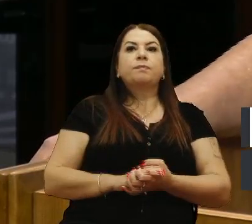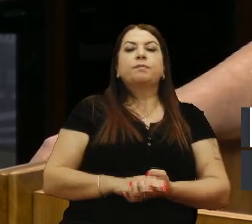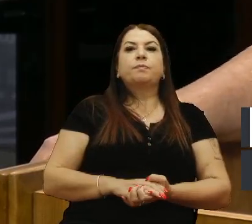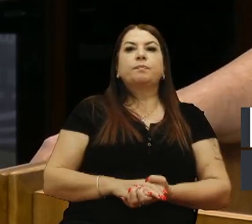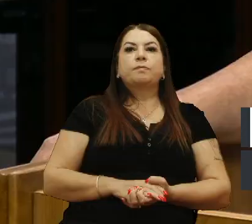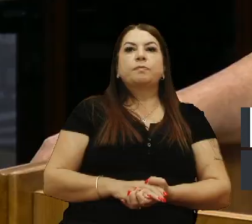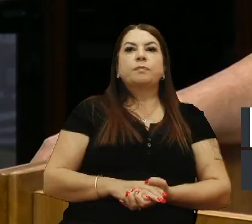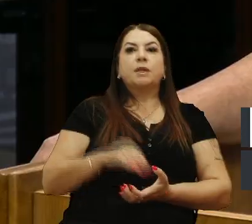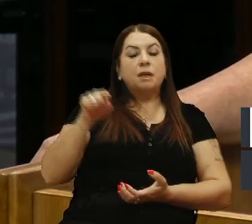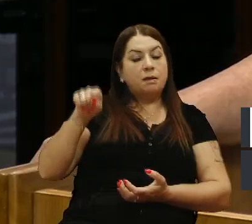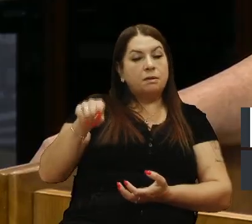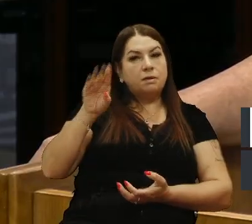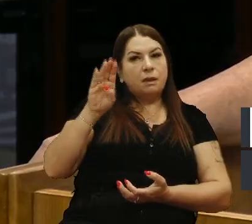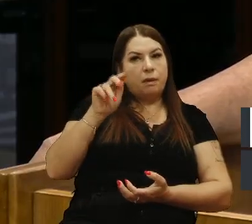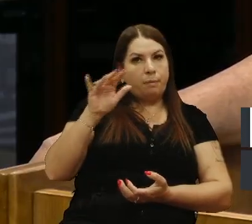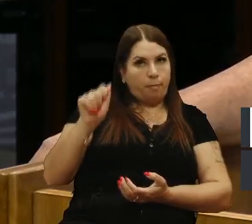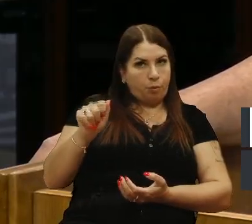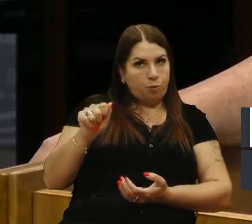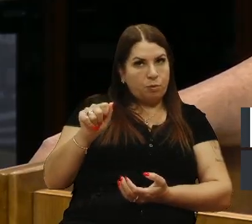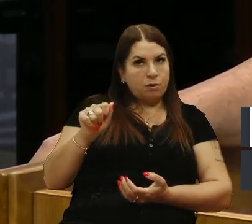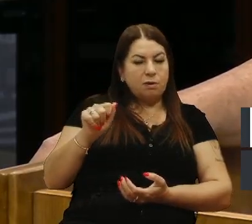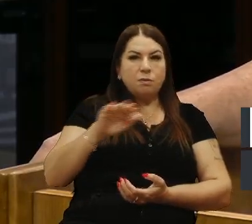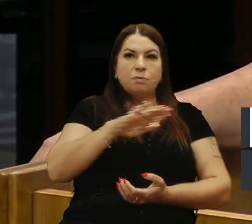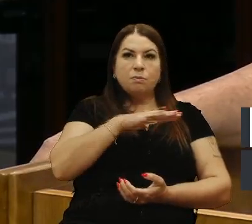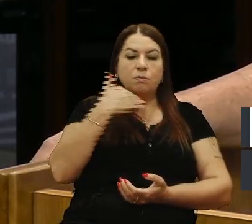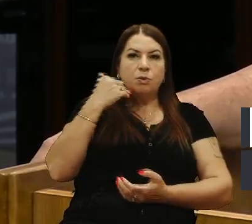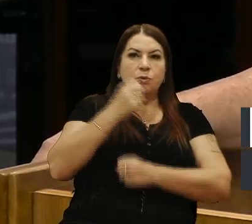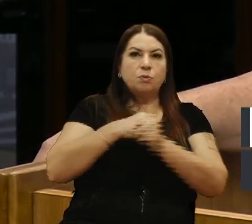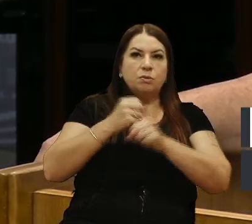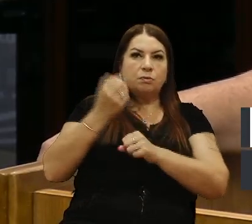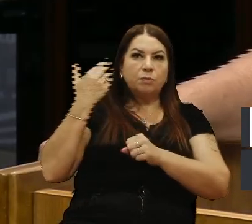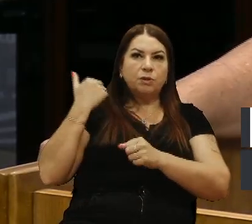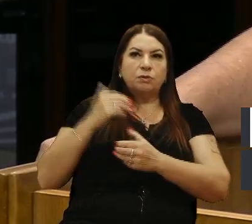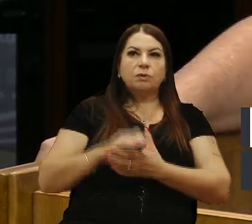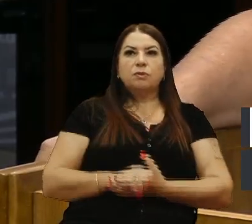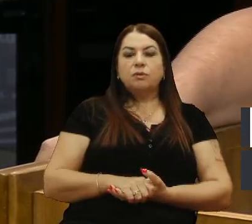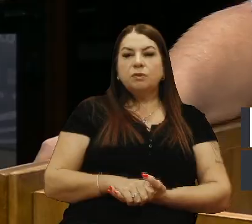A Bruna Paim faleceu ano passado.